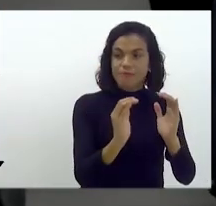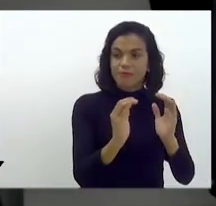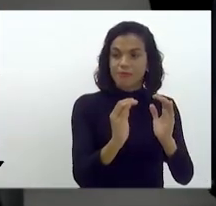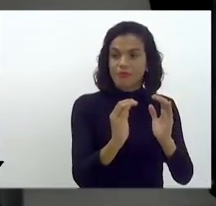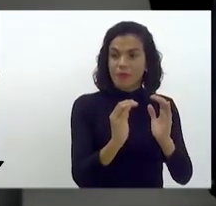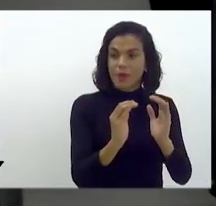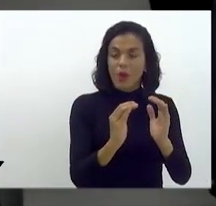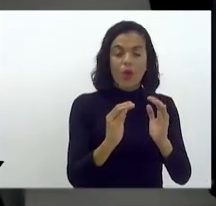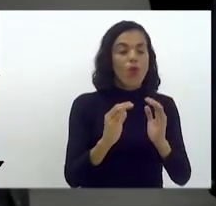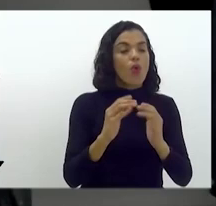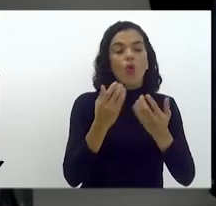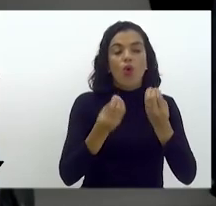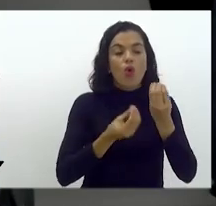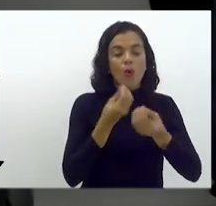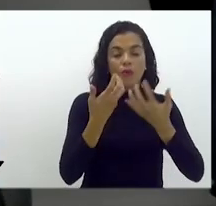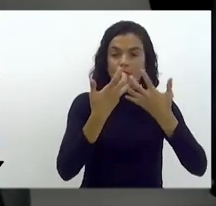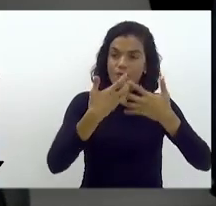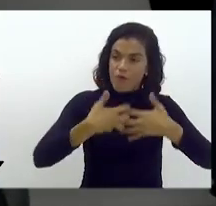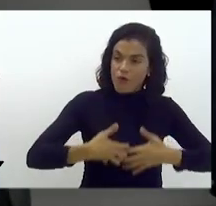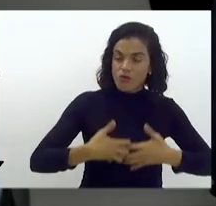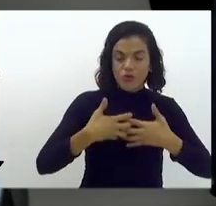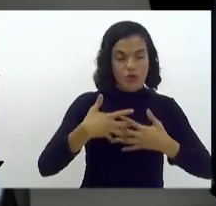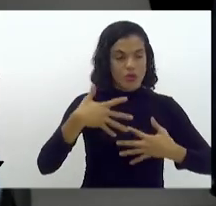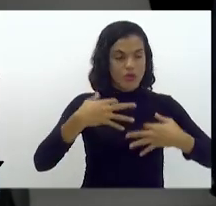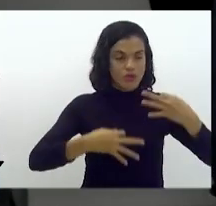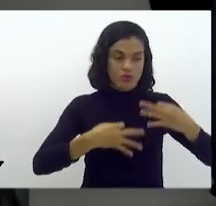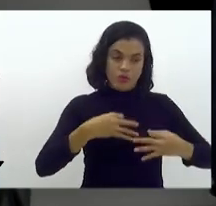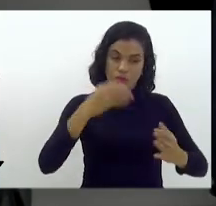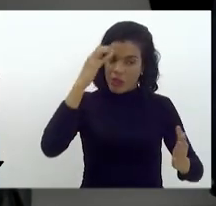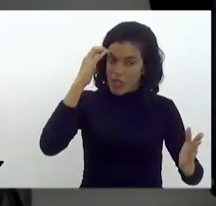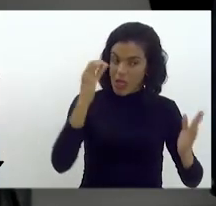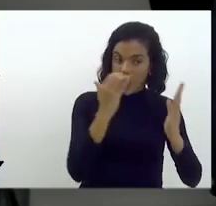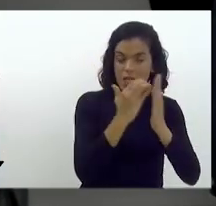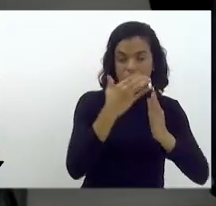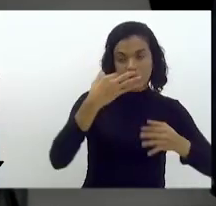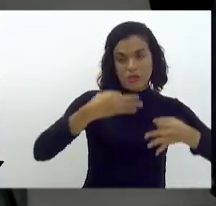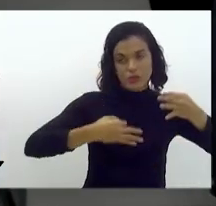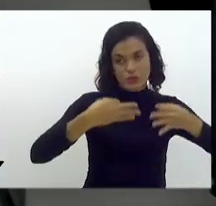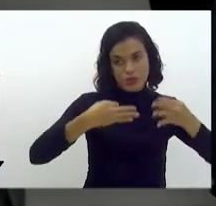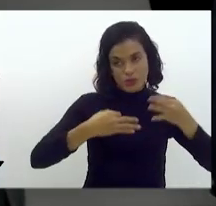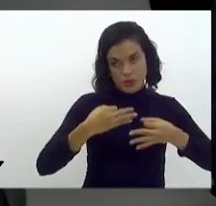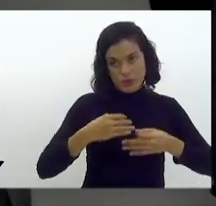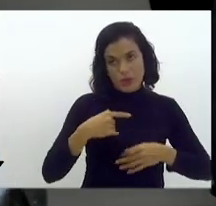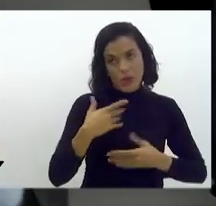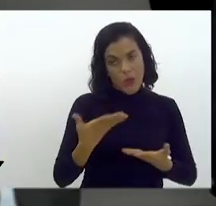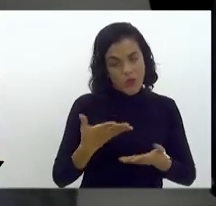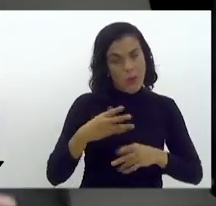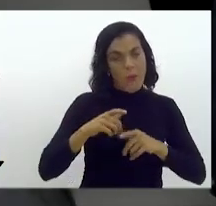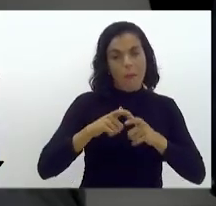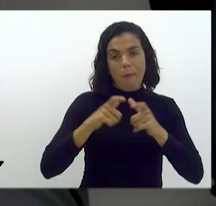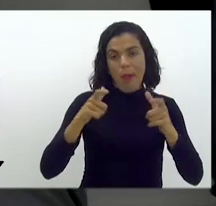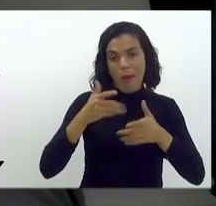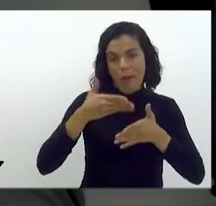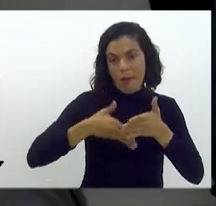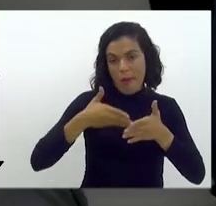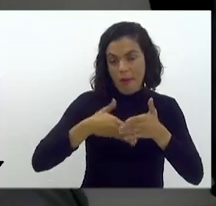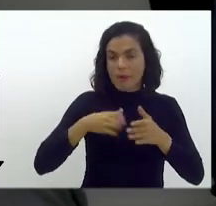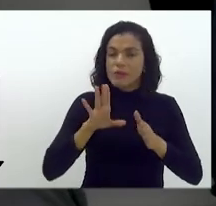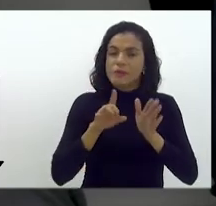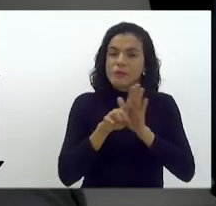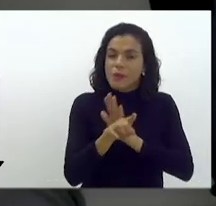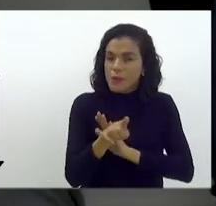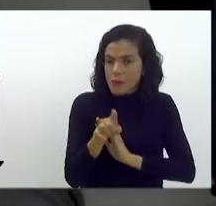o funcionamento da Nossa Justiça e respeitá-lo porque esse aqui é uma prece ele hoje rápido deixa eu fazer uma pergunta